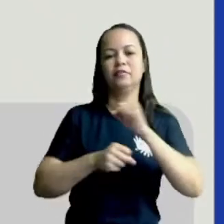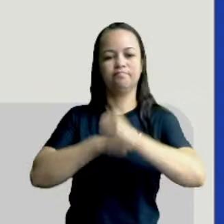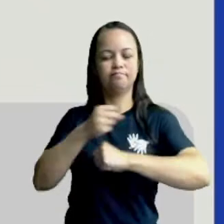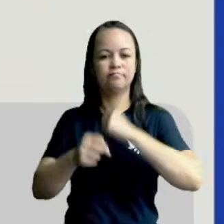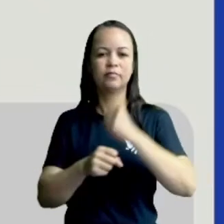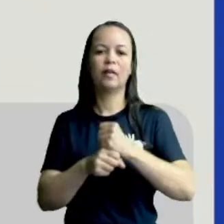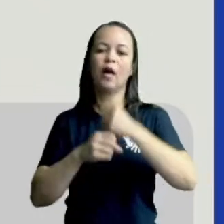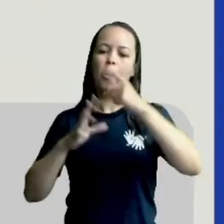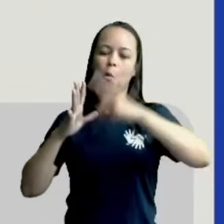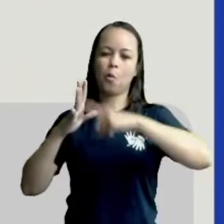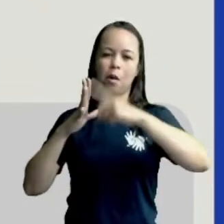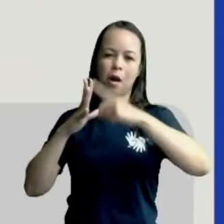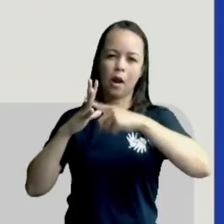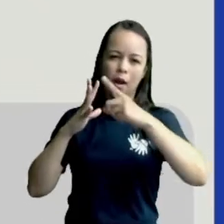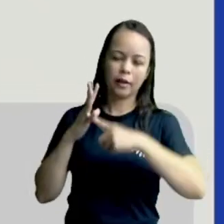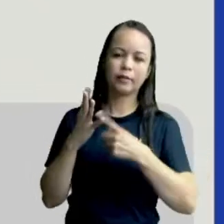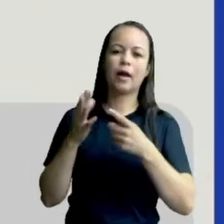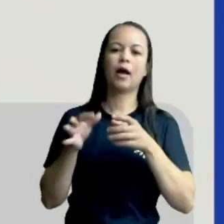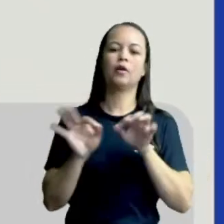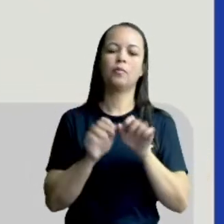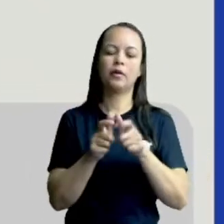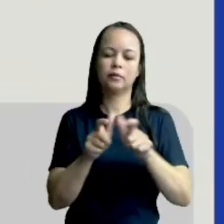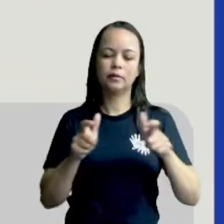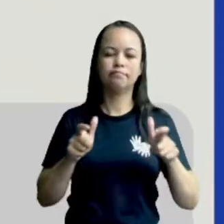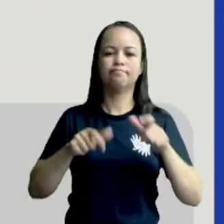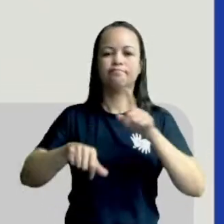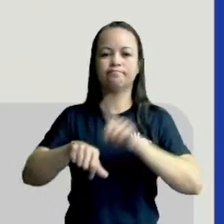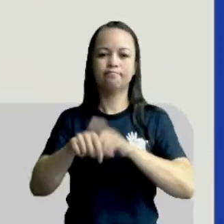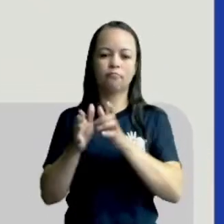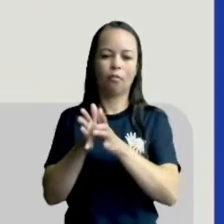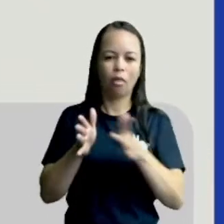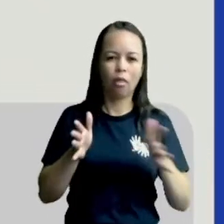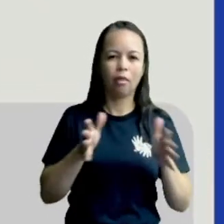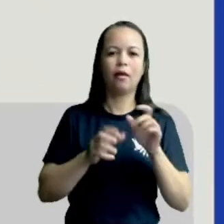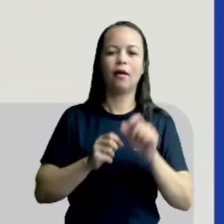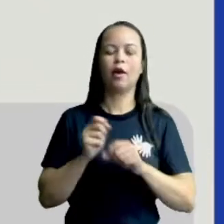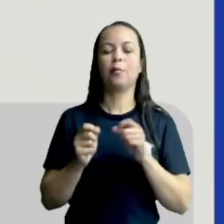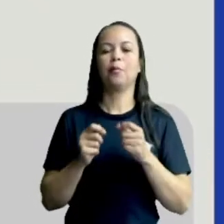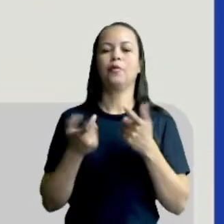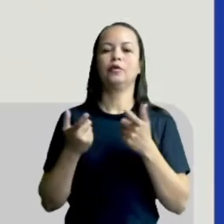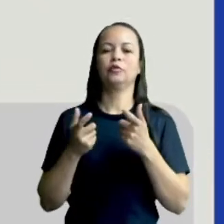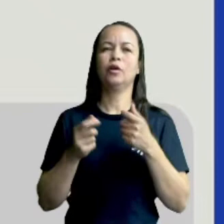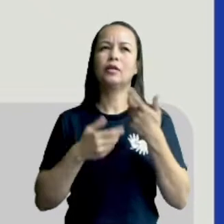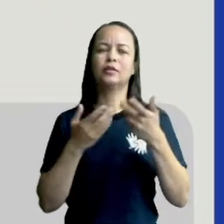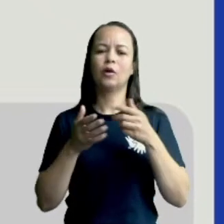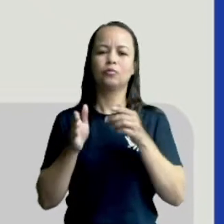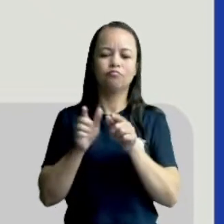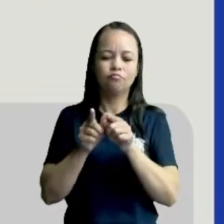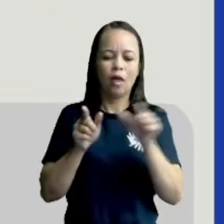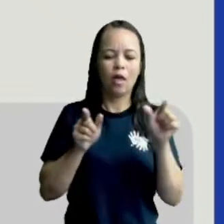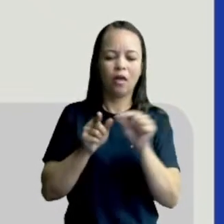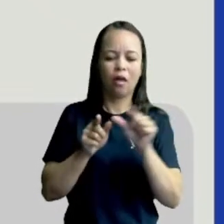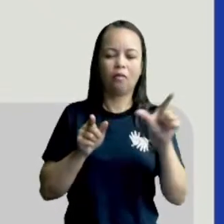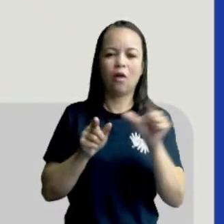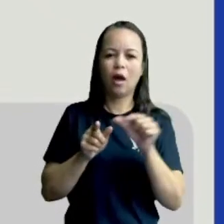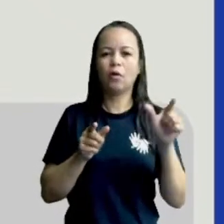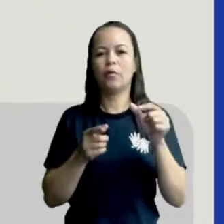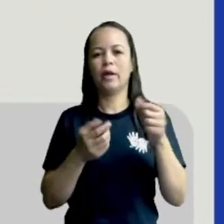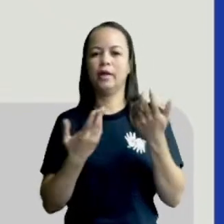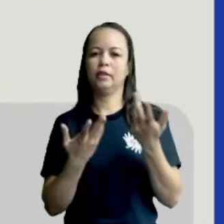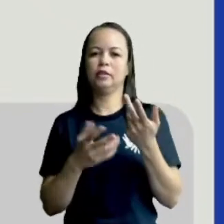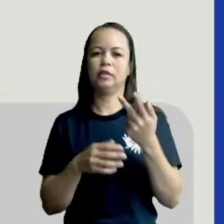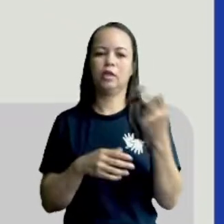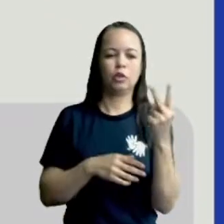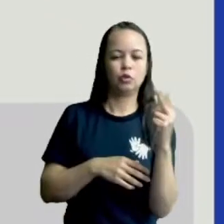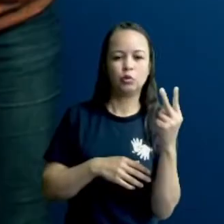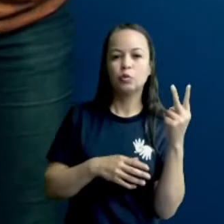seu uso, formas de medição do tempo e indicação da duração de intervalos de tempo entre duas